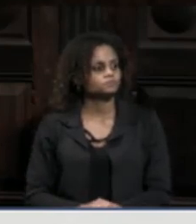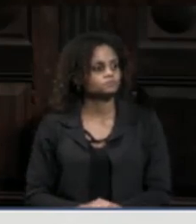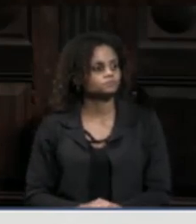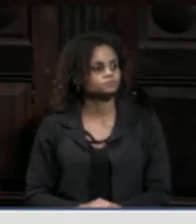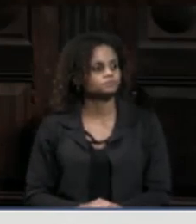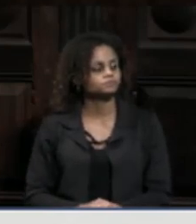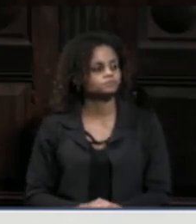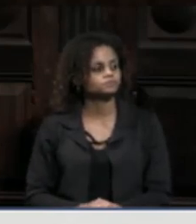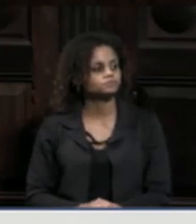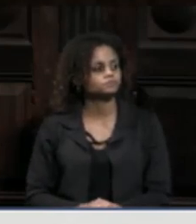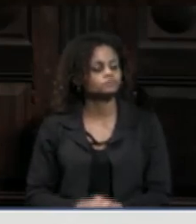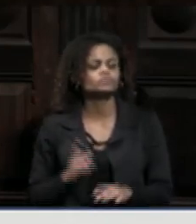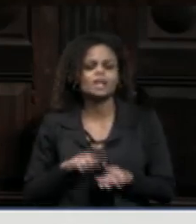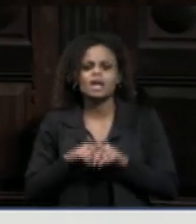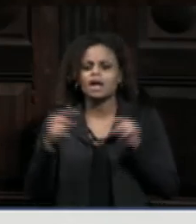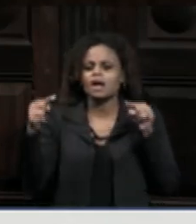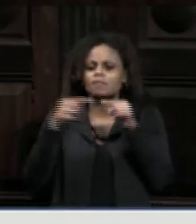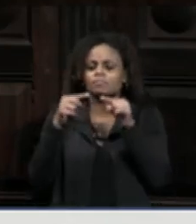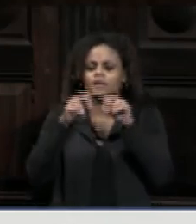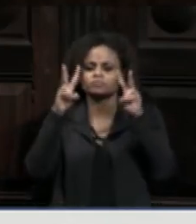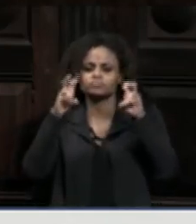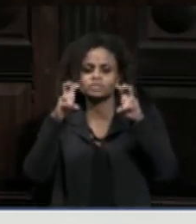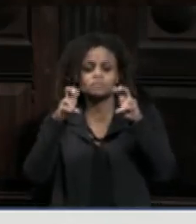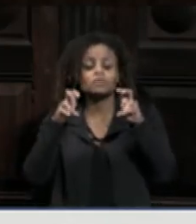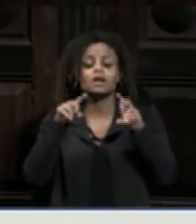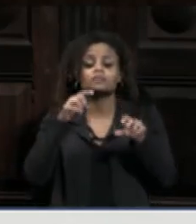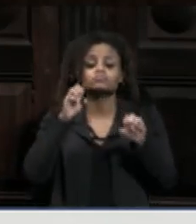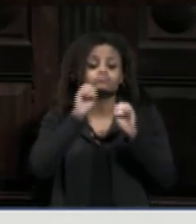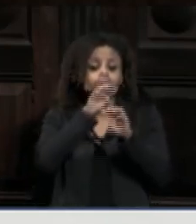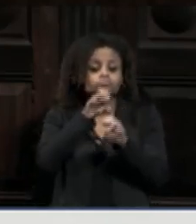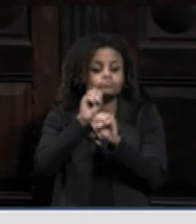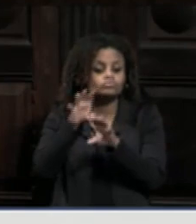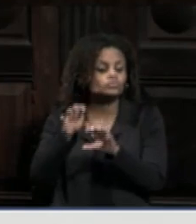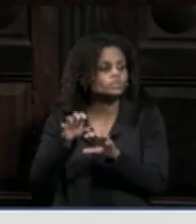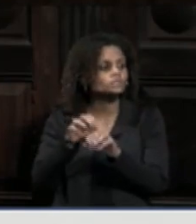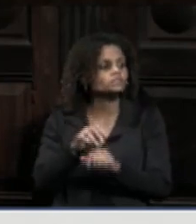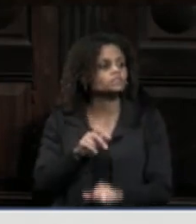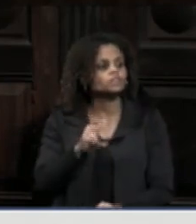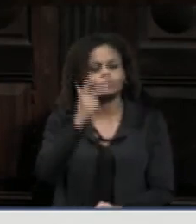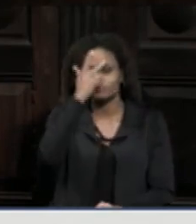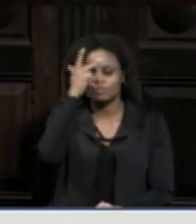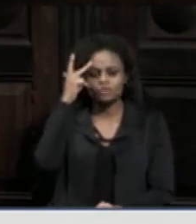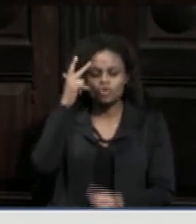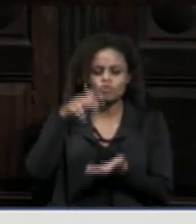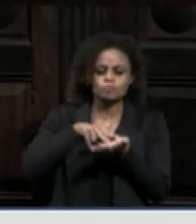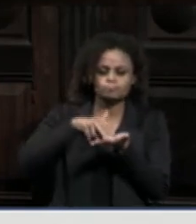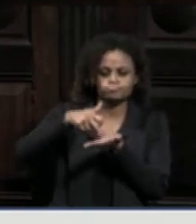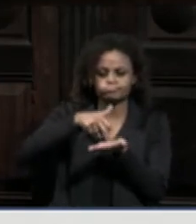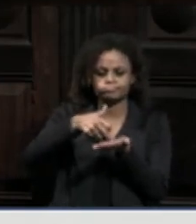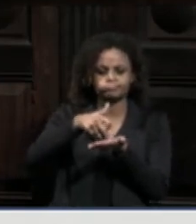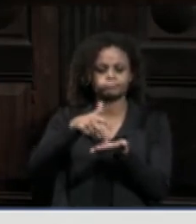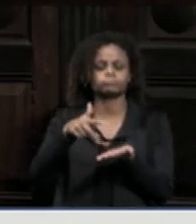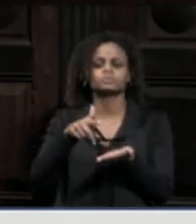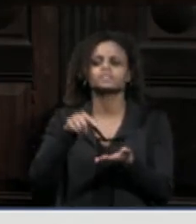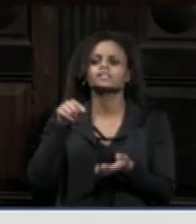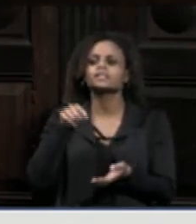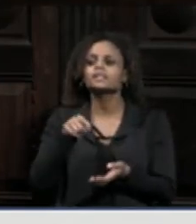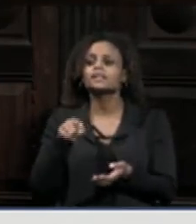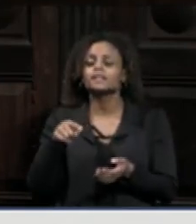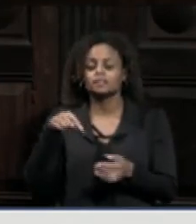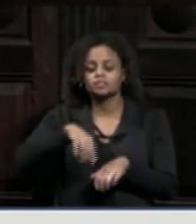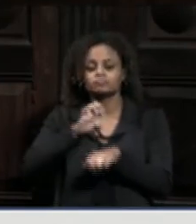ao atendimento, à educação para pessoas com deficiência no estado do Rio de